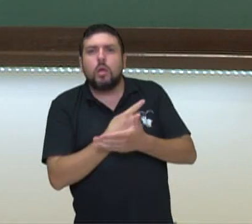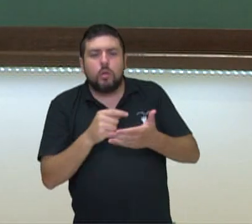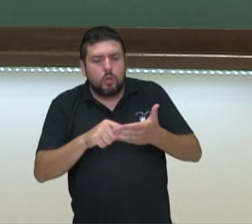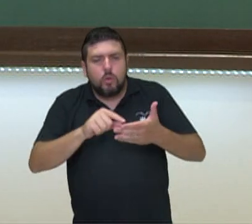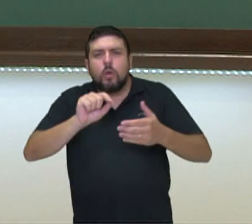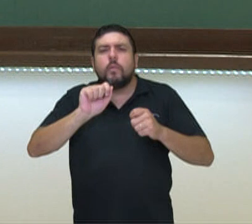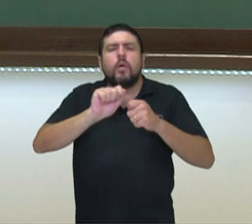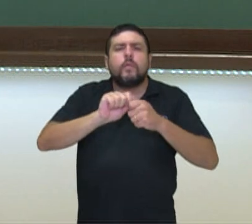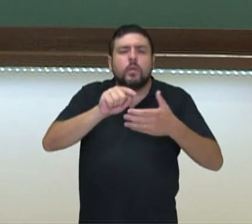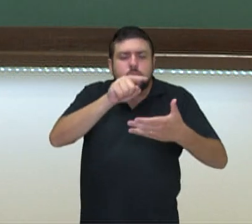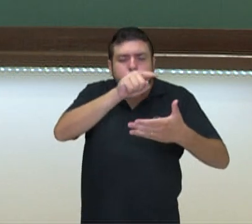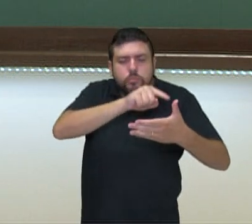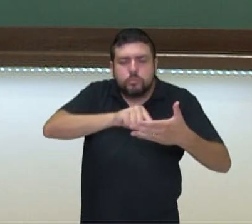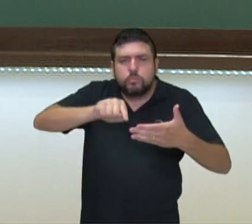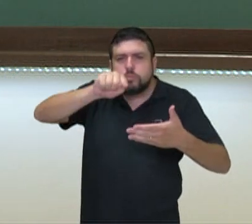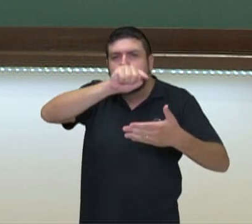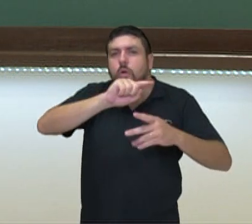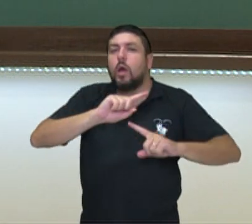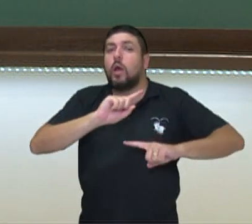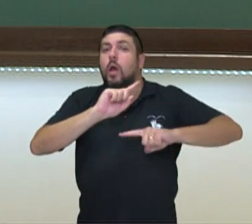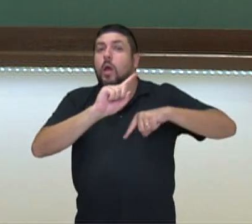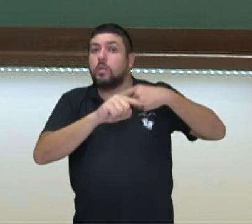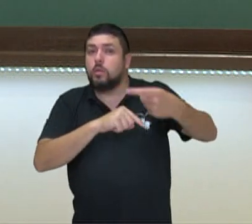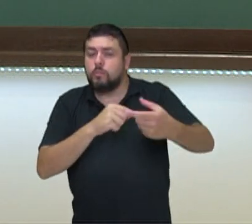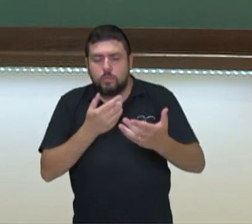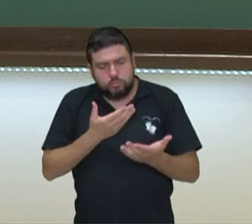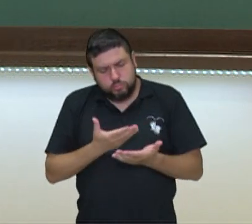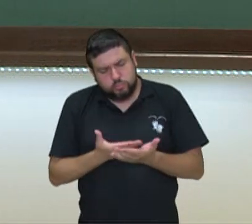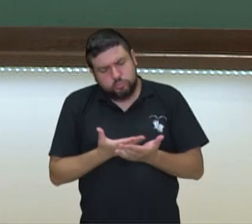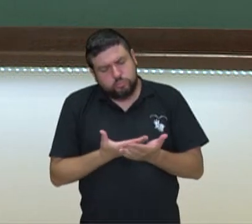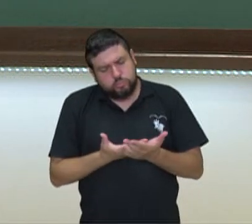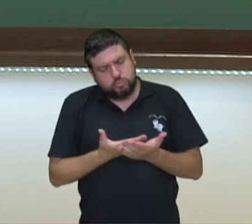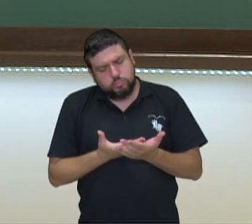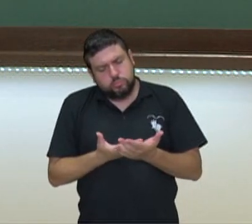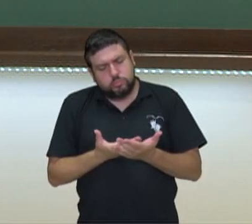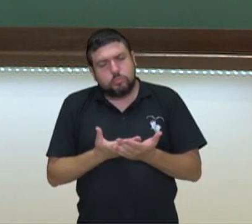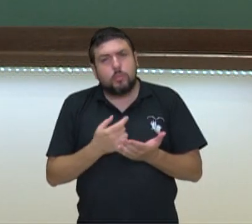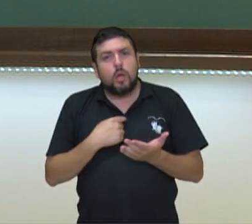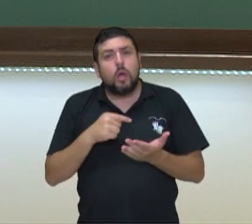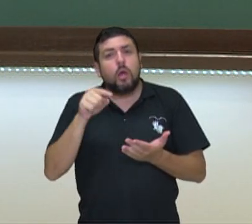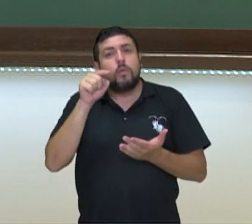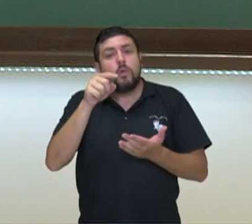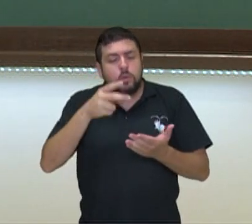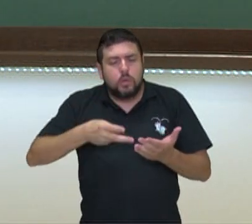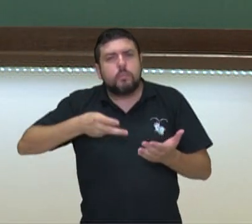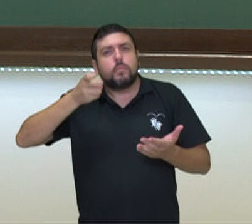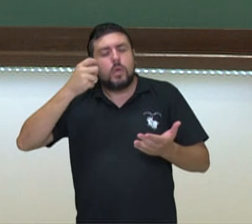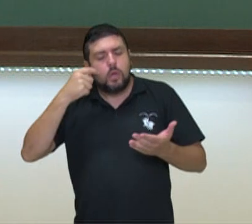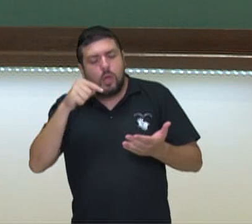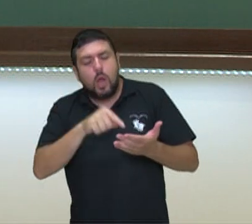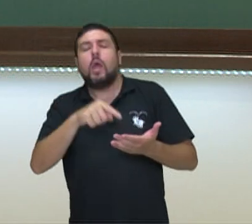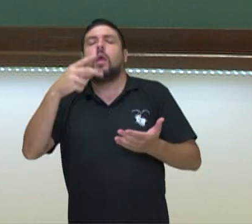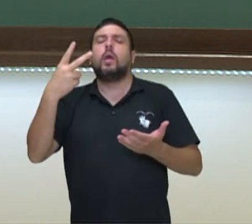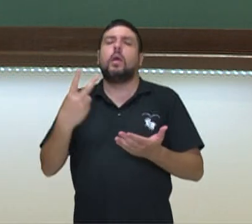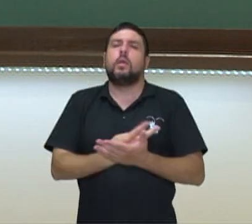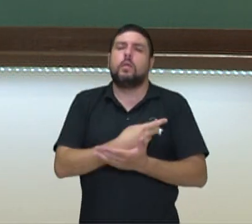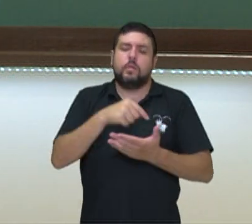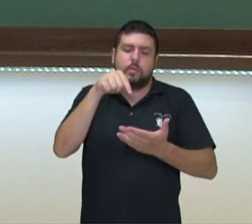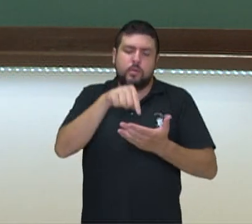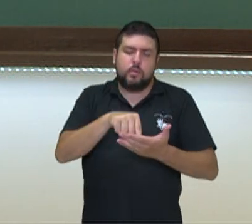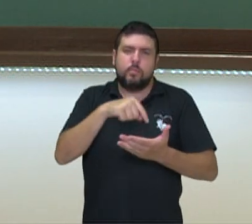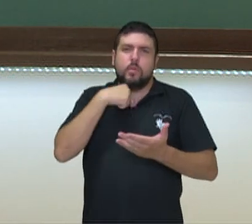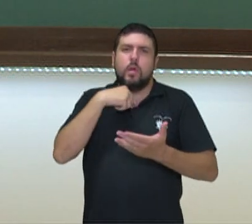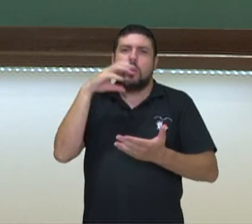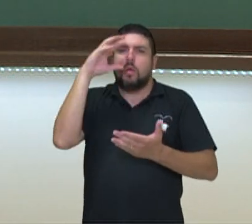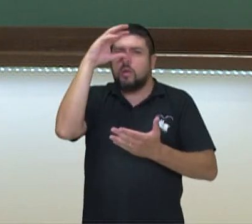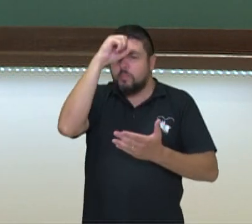bom? Para que você saiba, depois que não estiver estudando, revendo esse exercício, porque você vai rever esse exercício, você entender qual